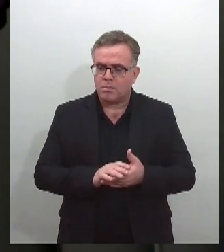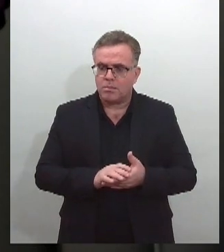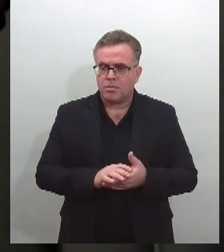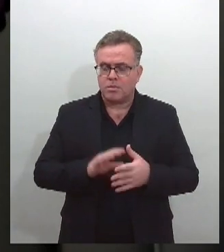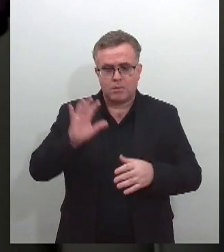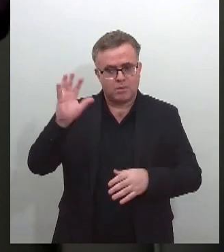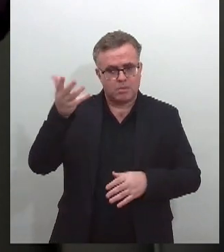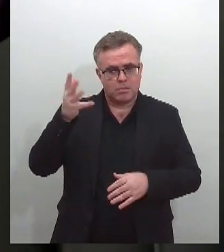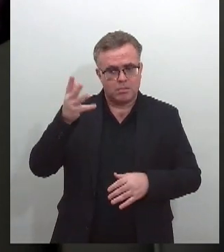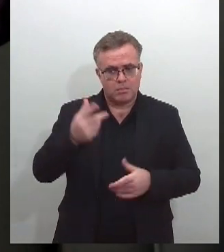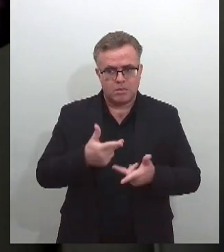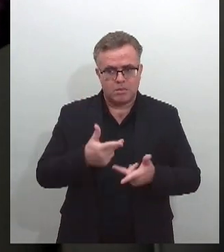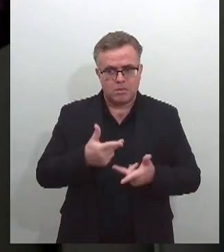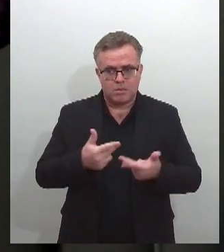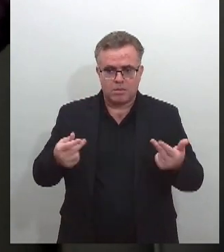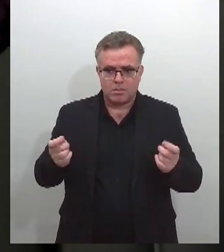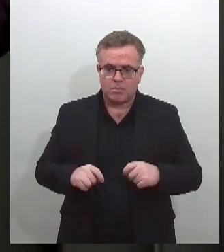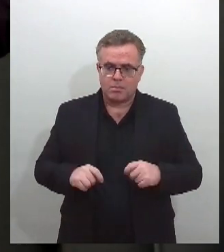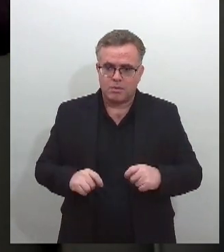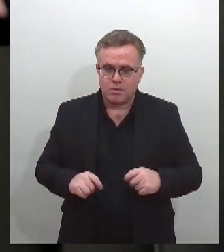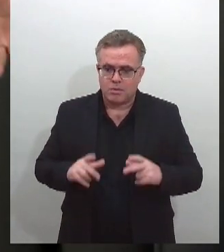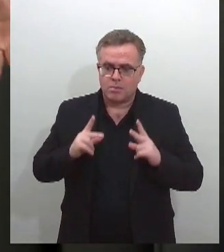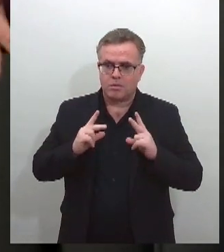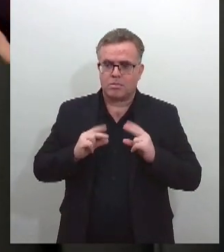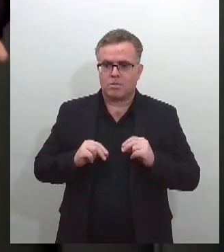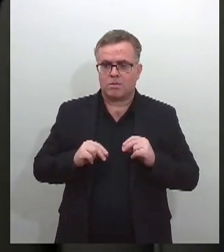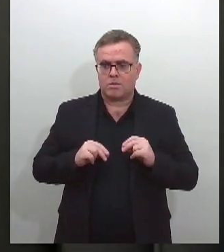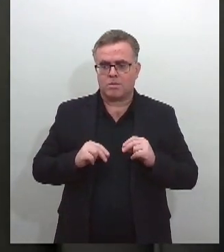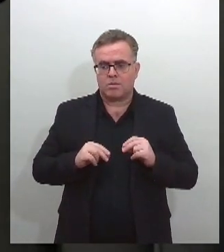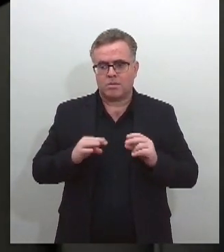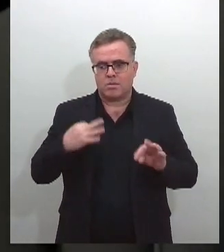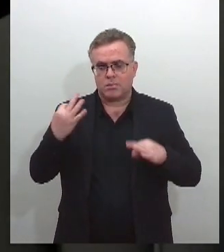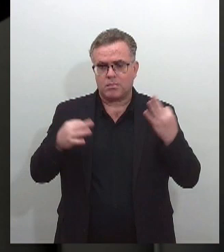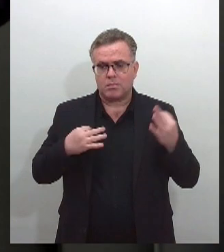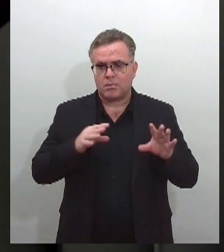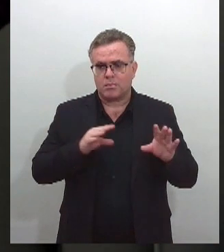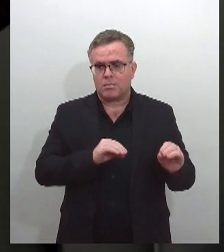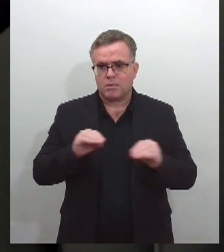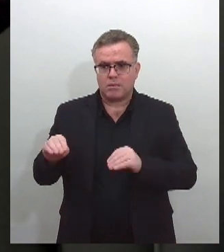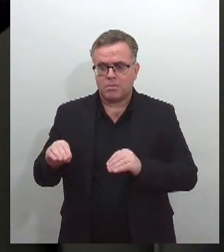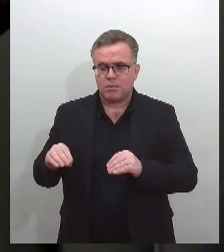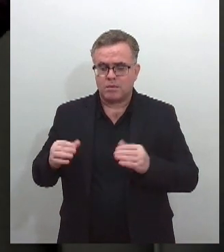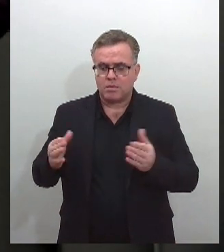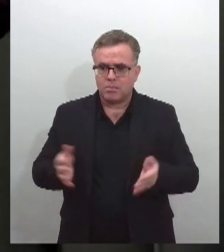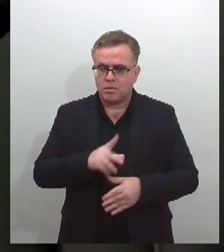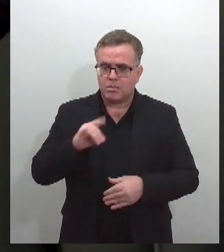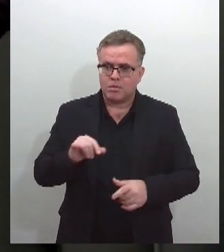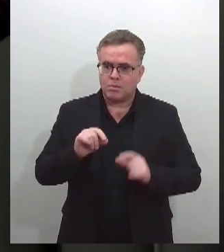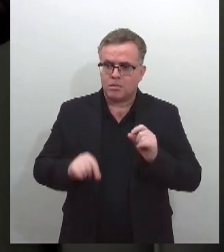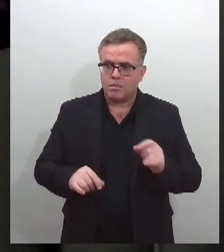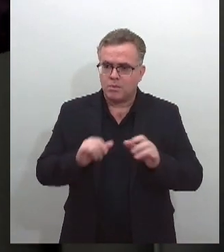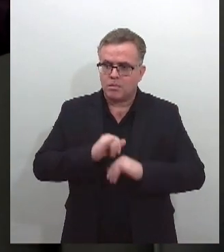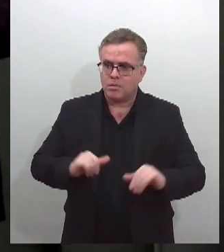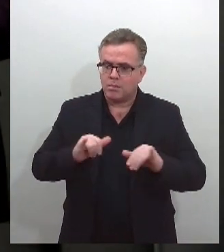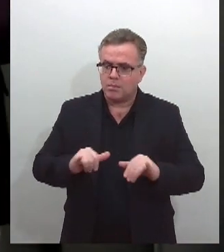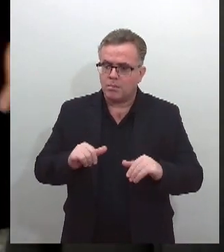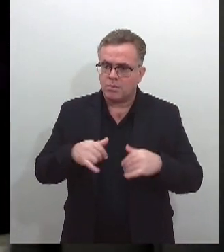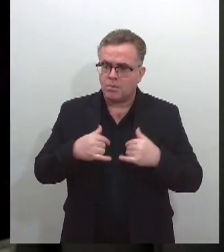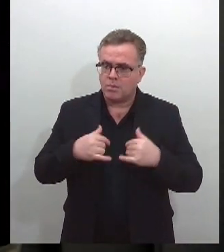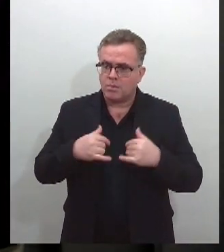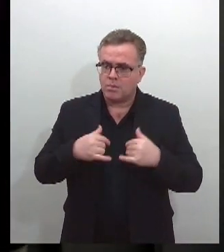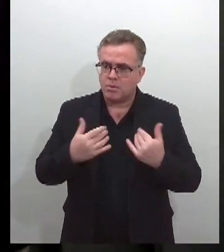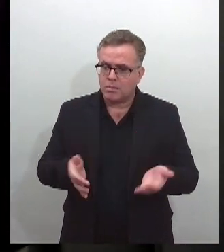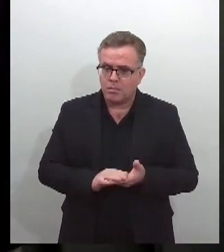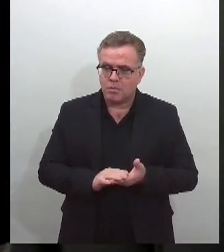da comenda do mérito ao turismo de Sergipe foi adiada. A nova data será divulgada em breve. A gente fica por